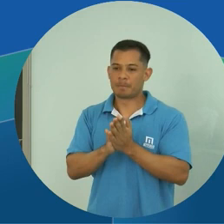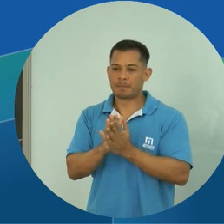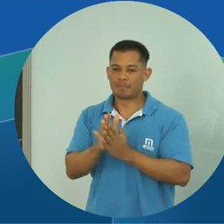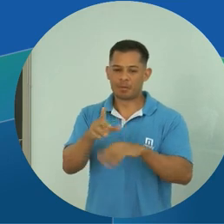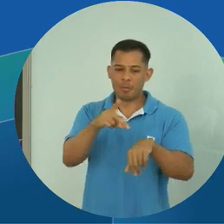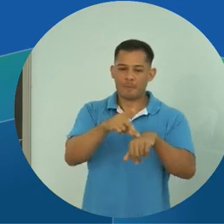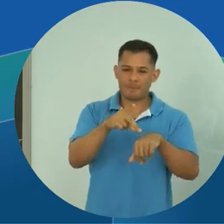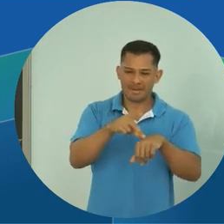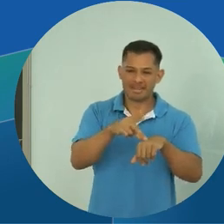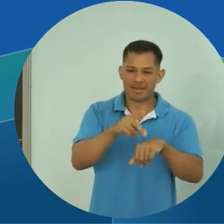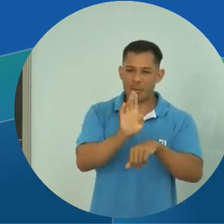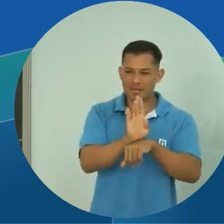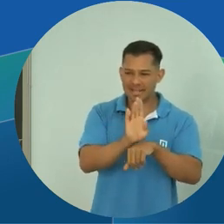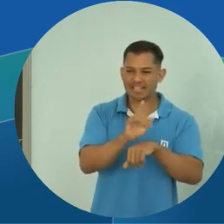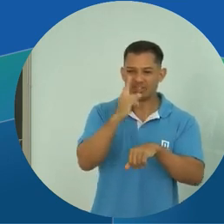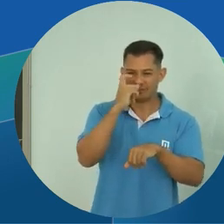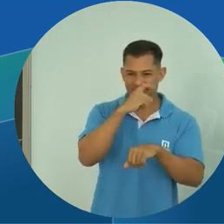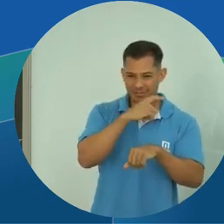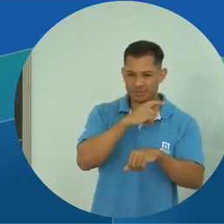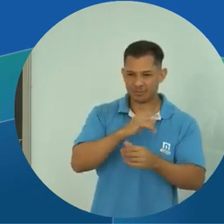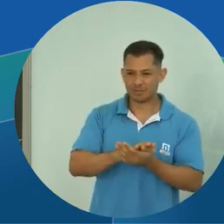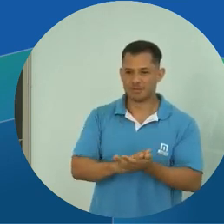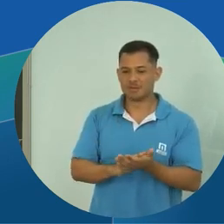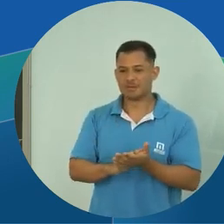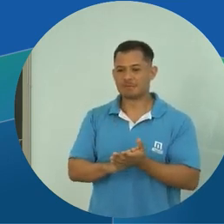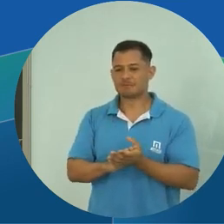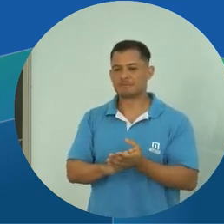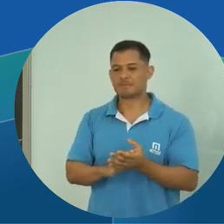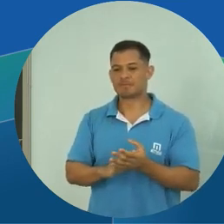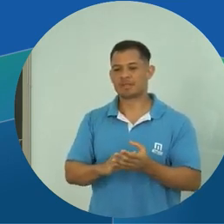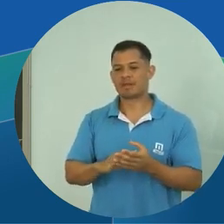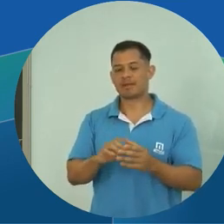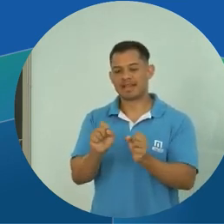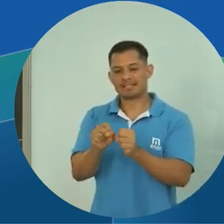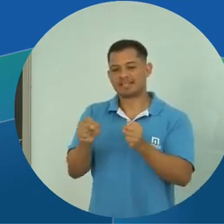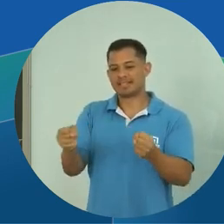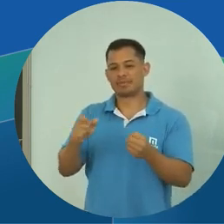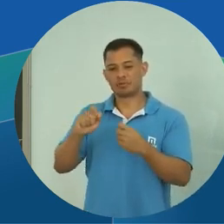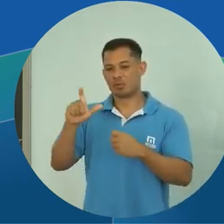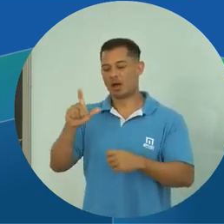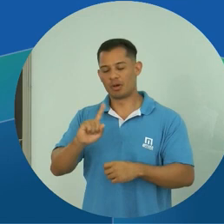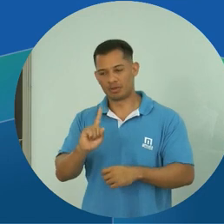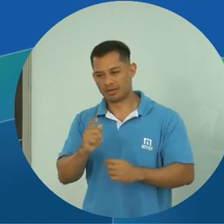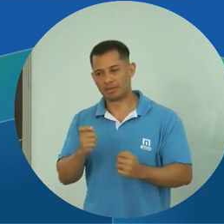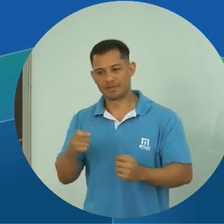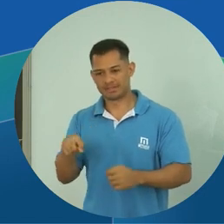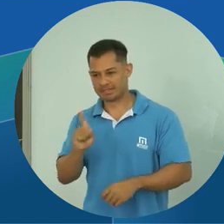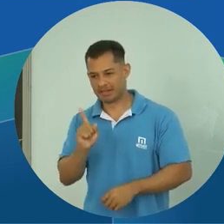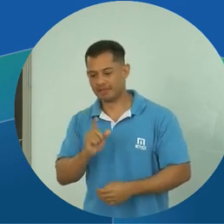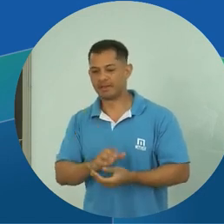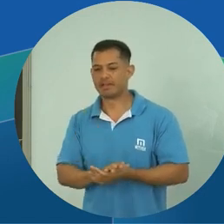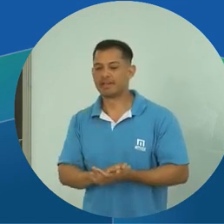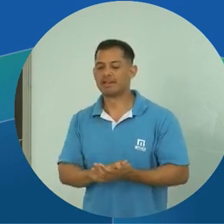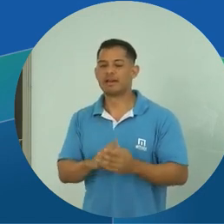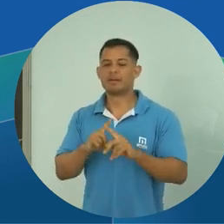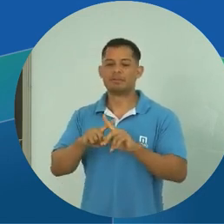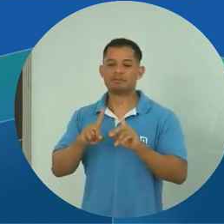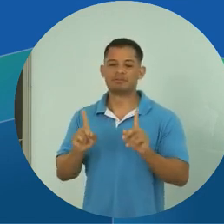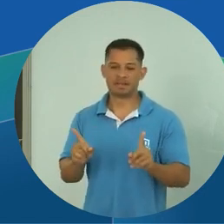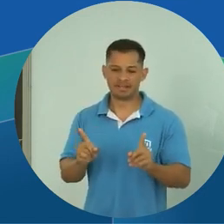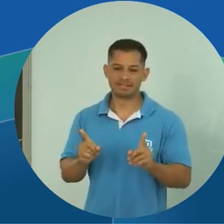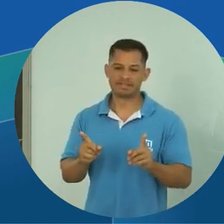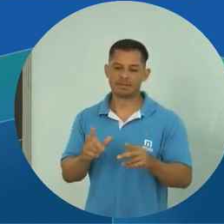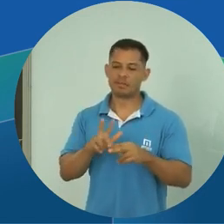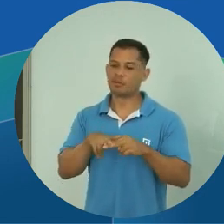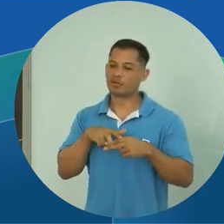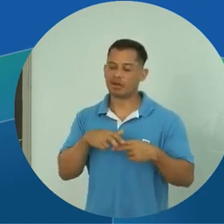né, você não necessitava de uma resistência muito alta, mas, por conta de tudo, a